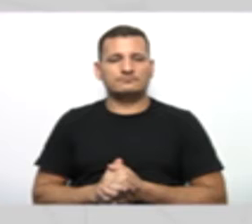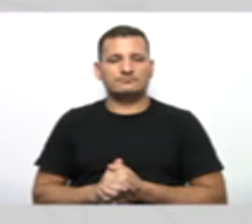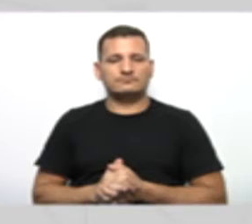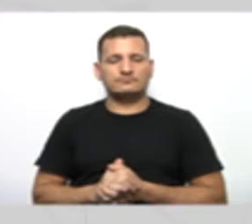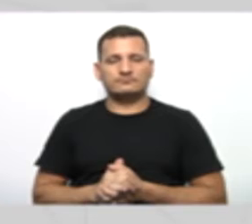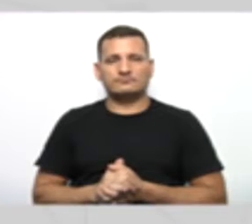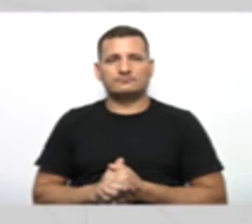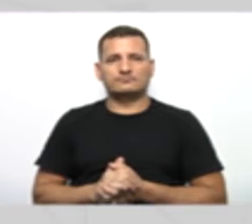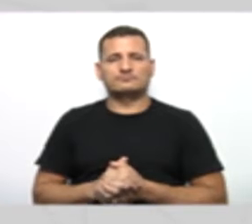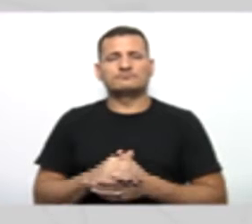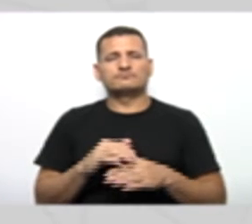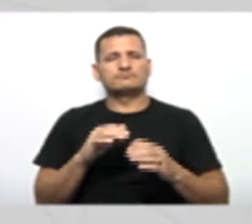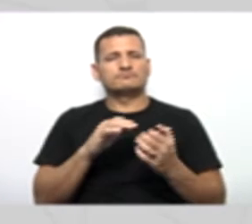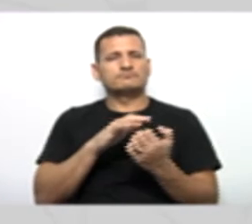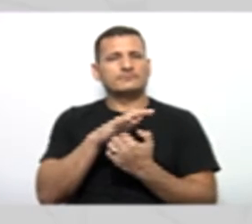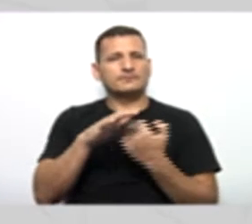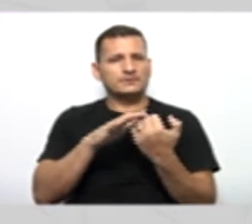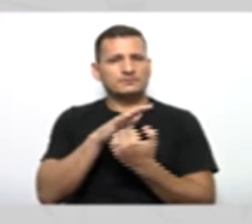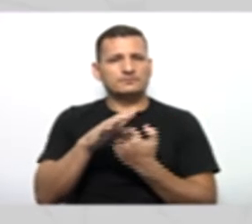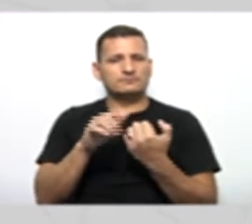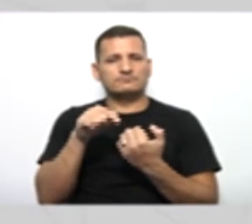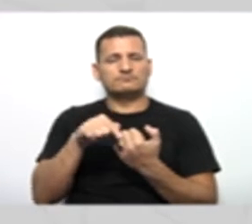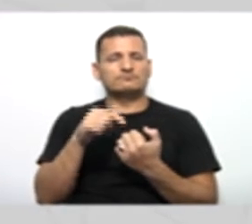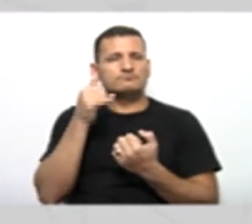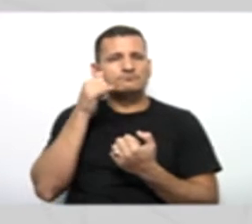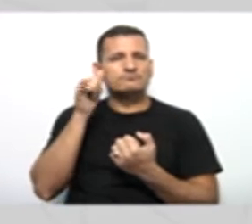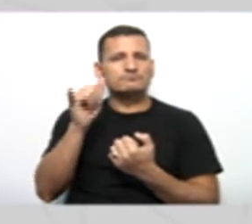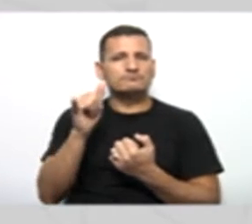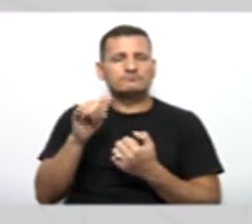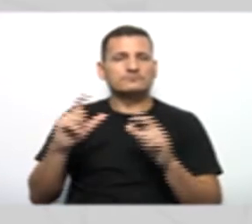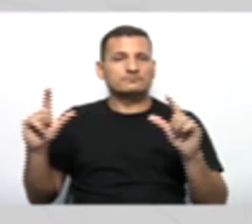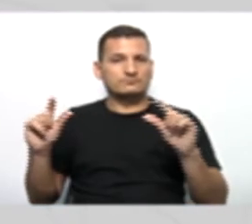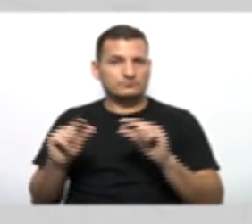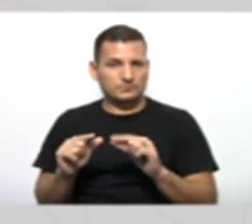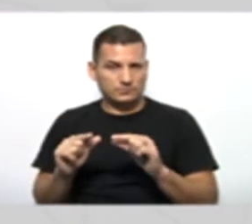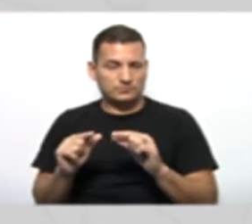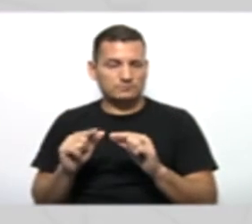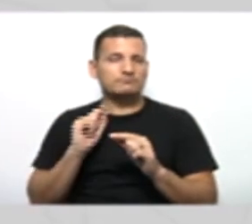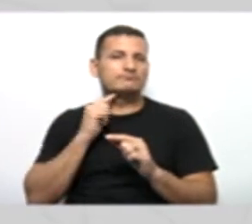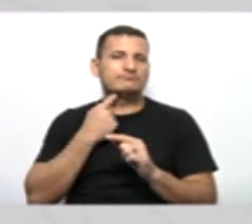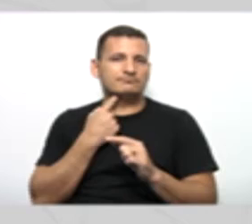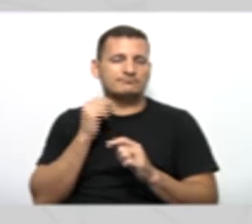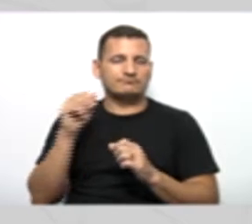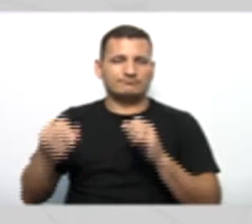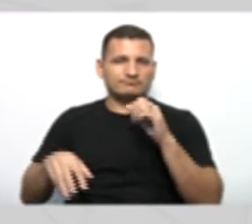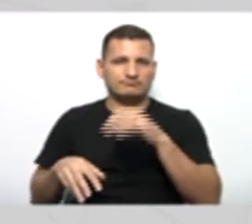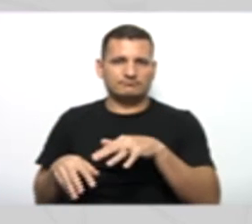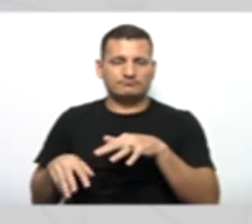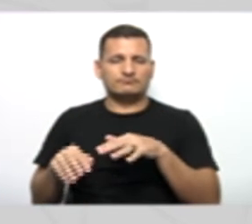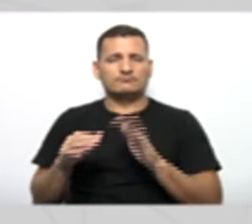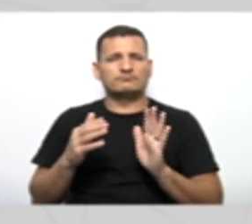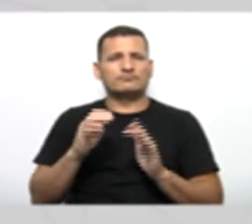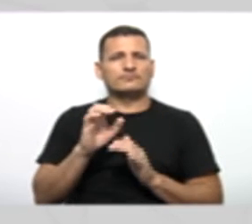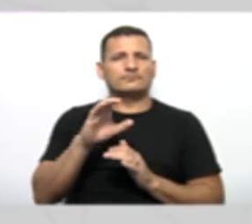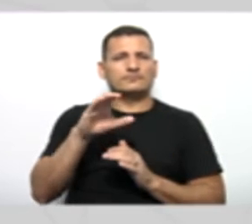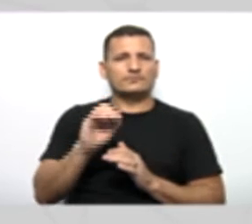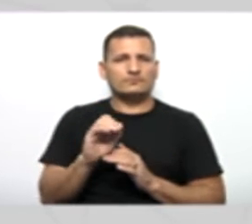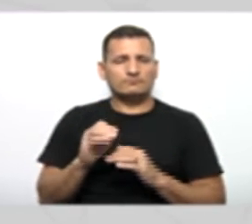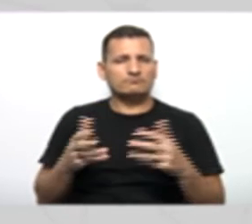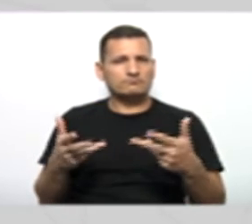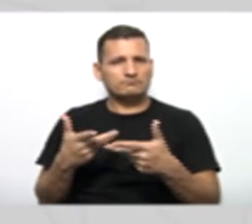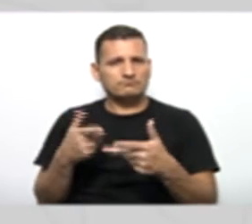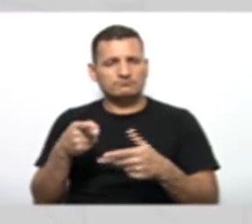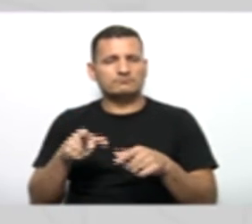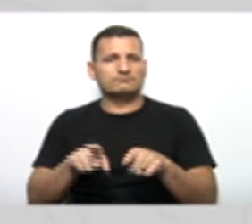Ações da empresa que procuram reduzir a poluição. A ecoeficiência, ela também está